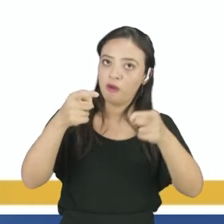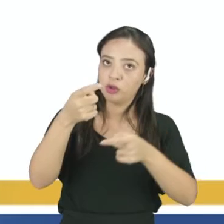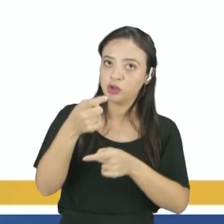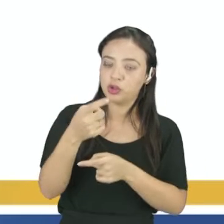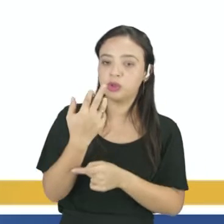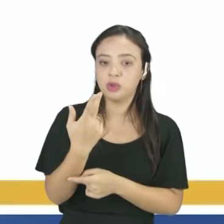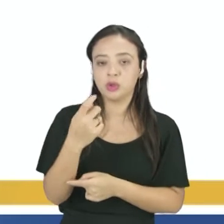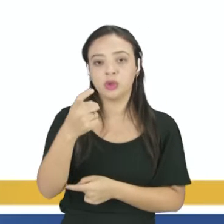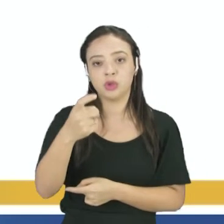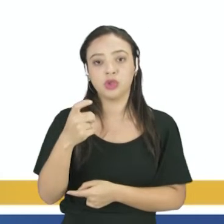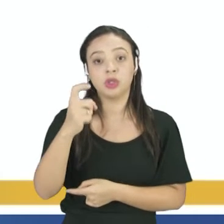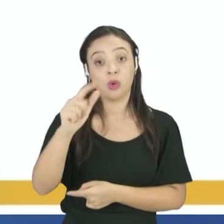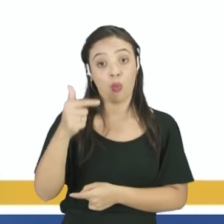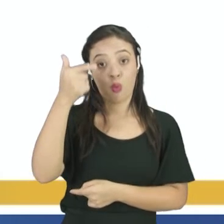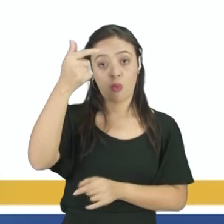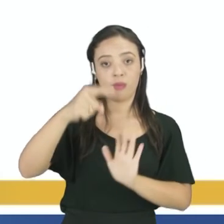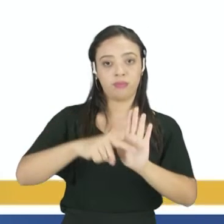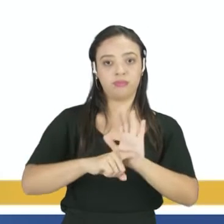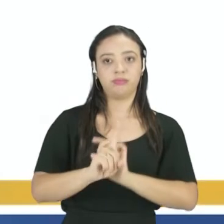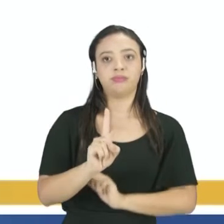a x² menos 1.